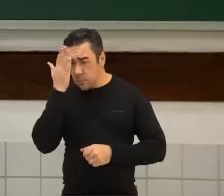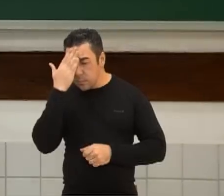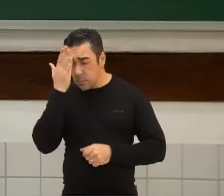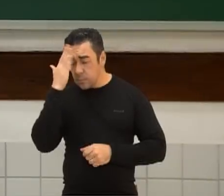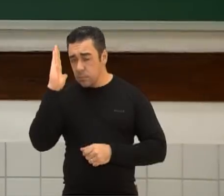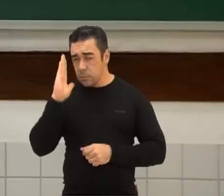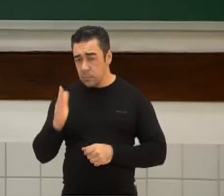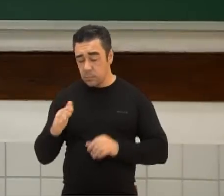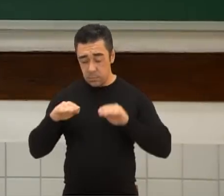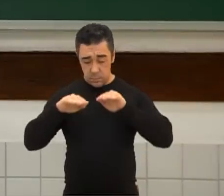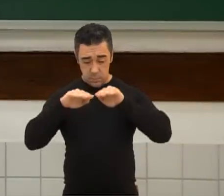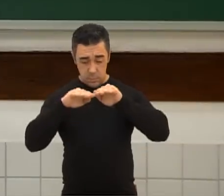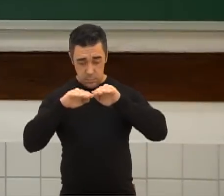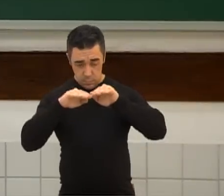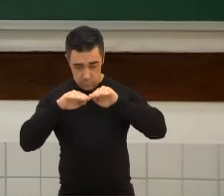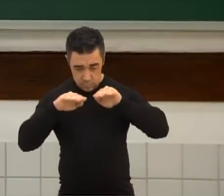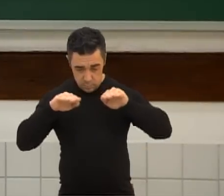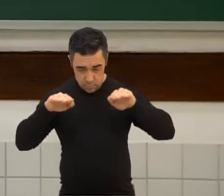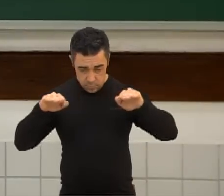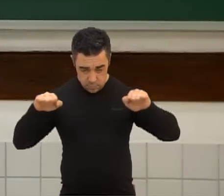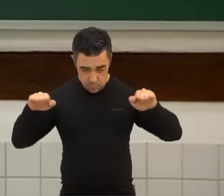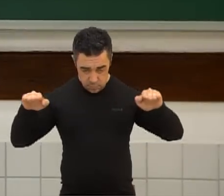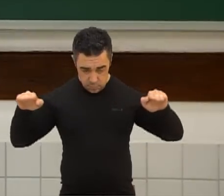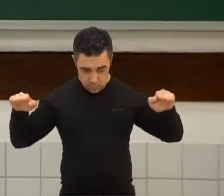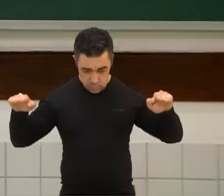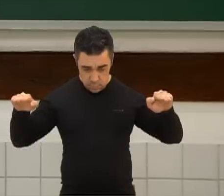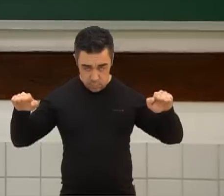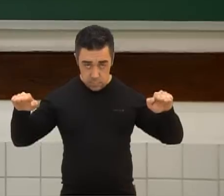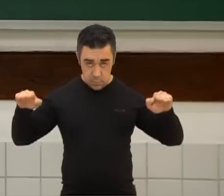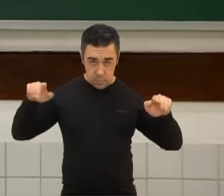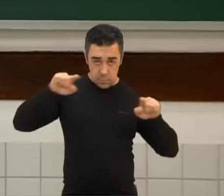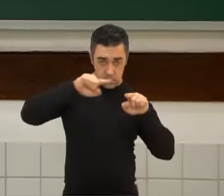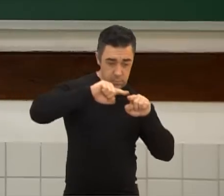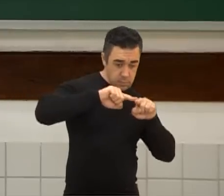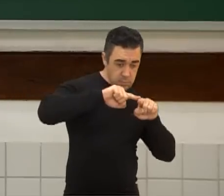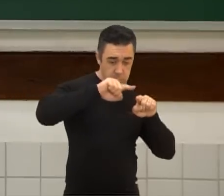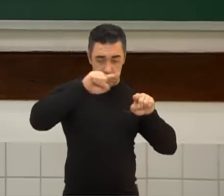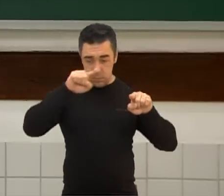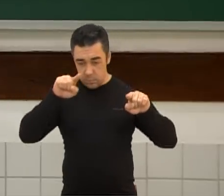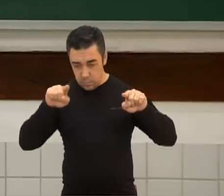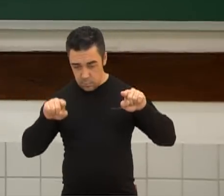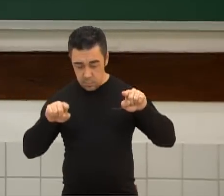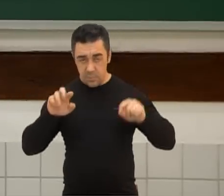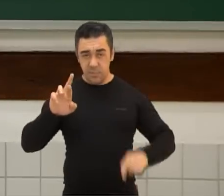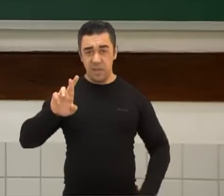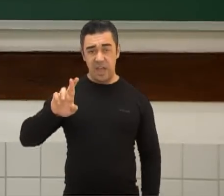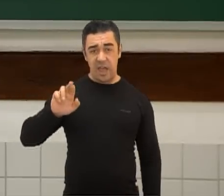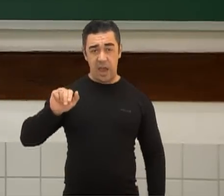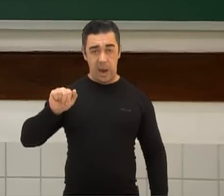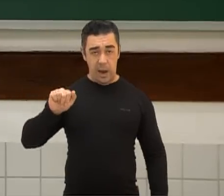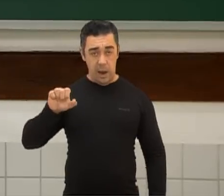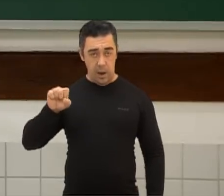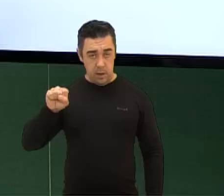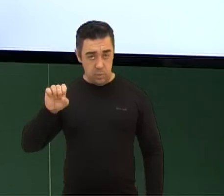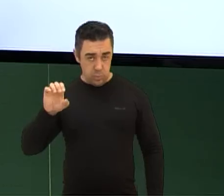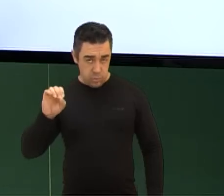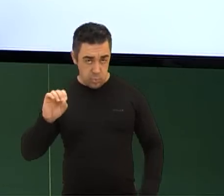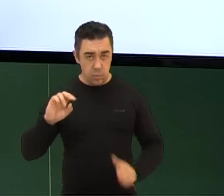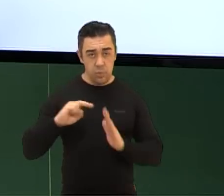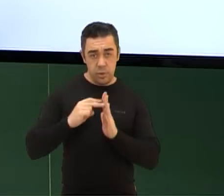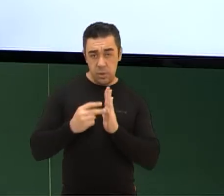Então, vejamos aqui. Nós sabemos que está formando um ângulo raso. Um ângulo raso mede quanto?